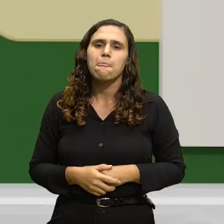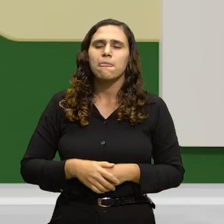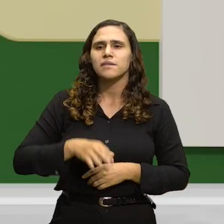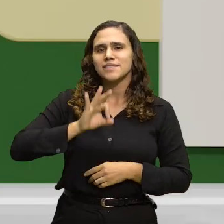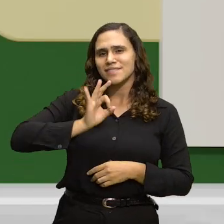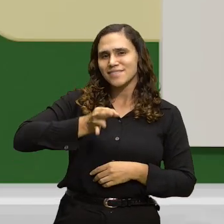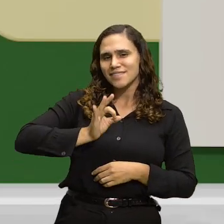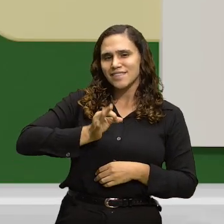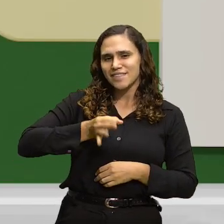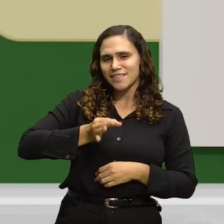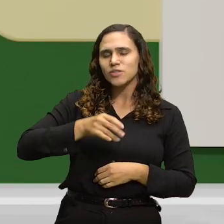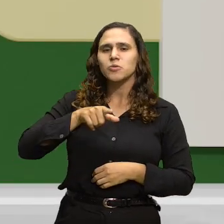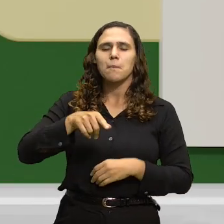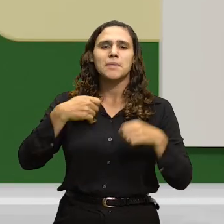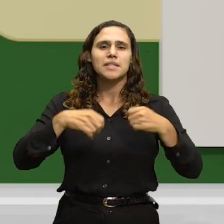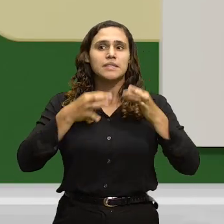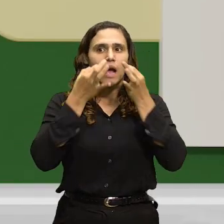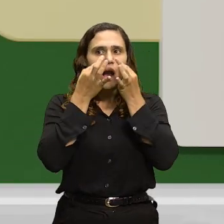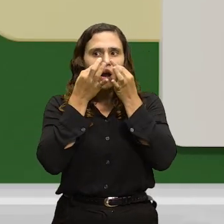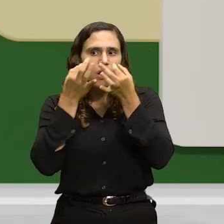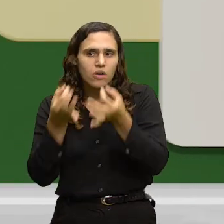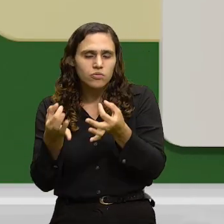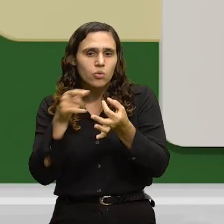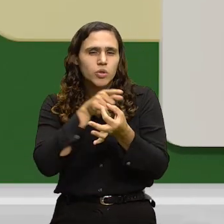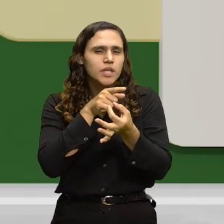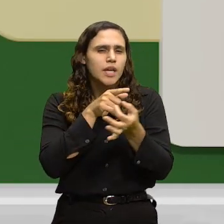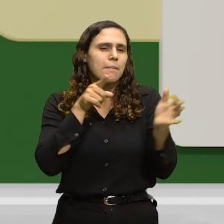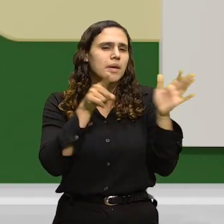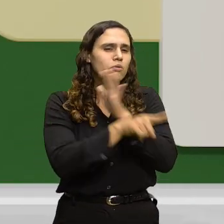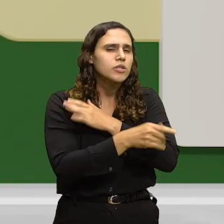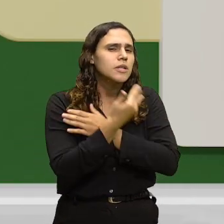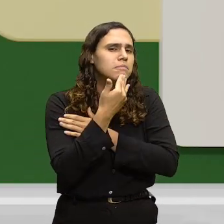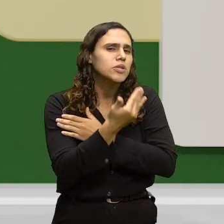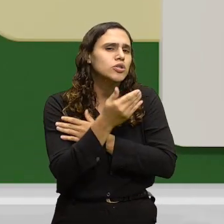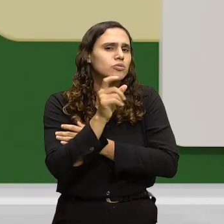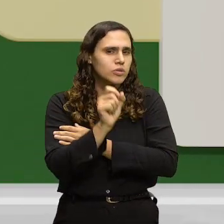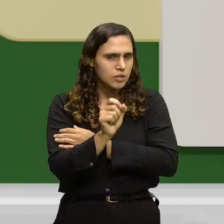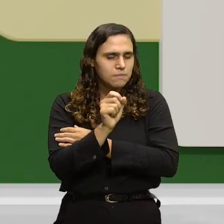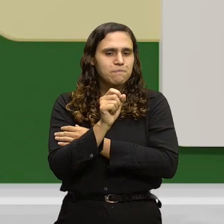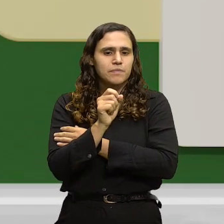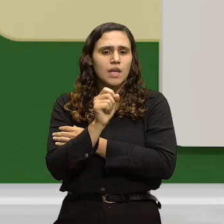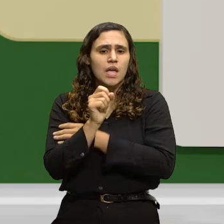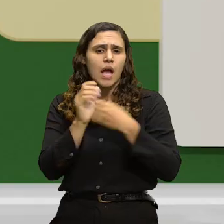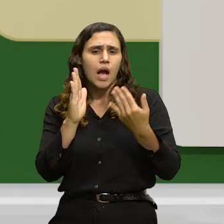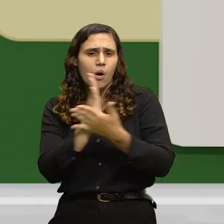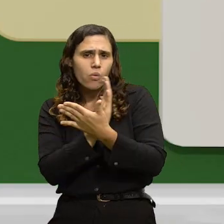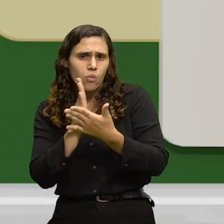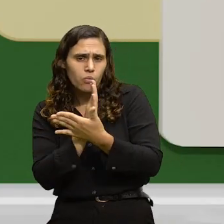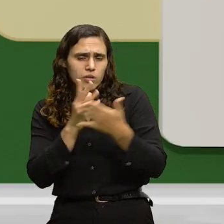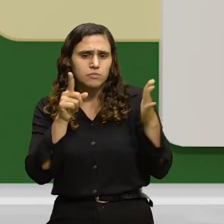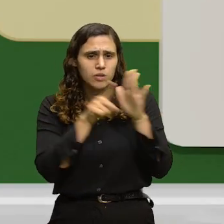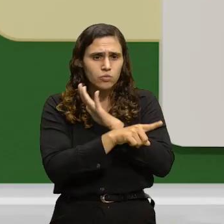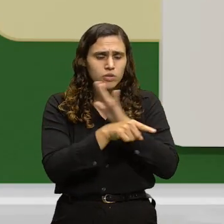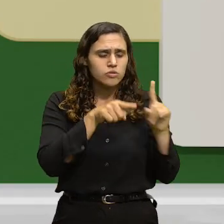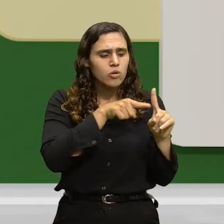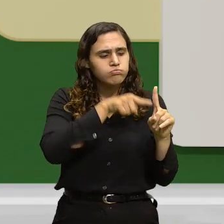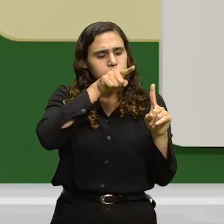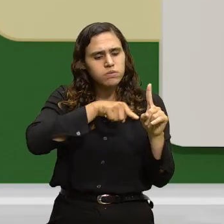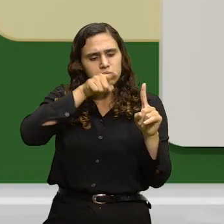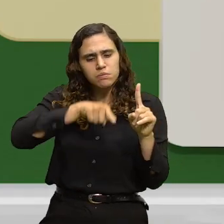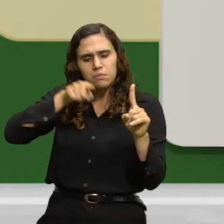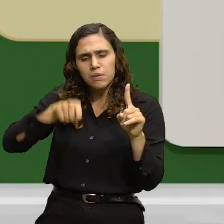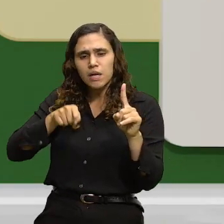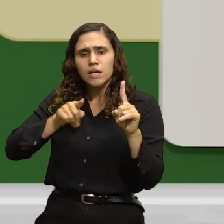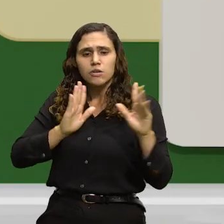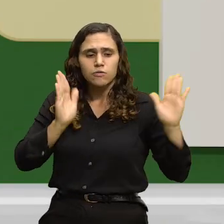Exatamente, mano. Nós devemos ficar atentos para o que a questão pede. Existem questões que trabalham somente com a mudança de temperatura e existem